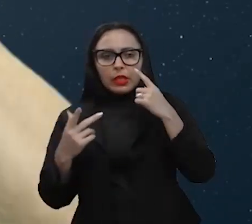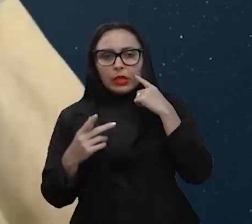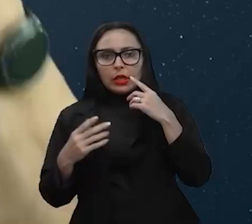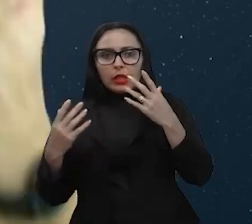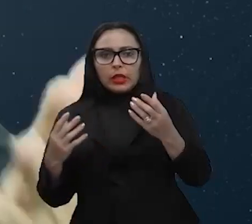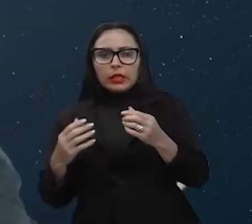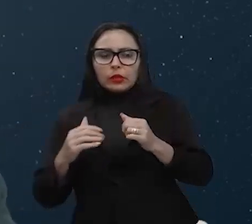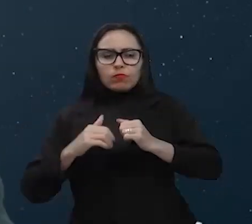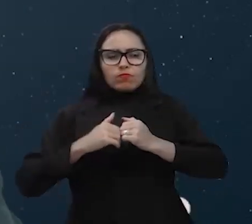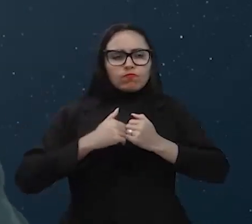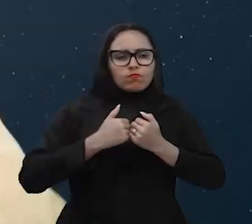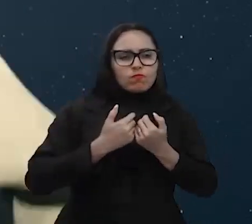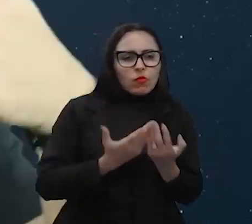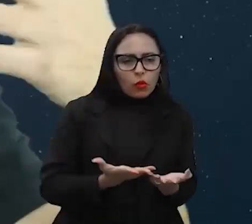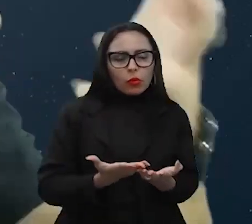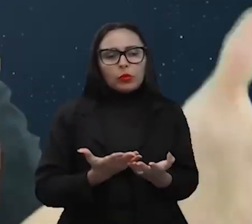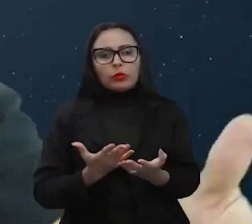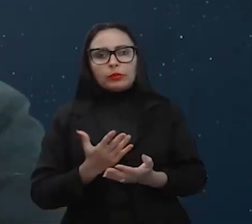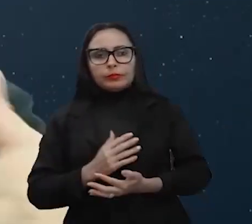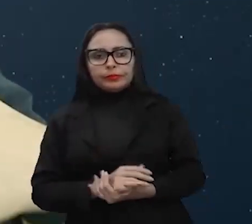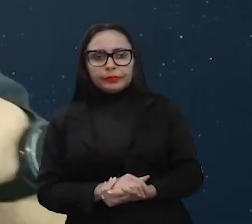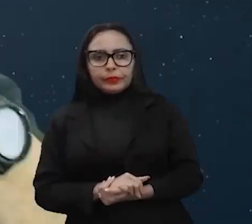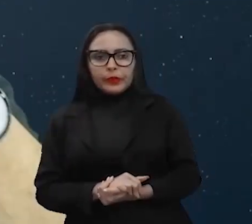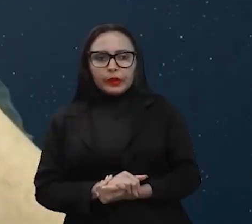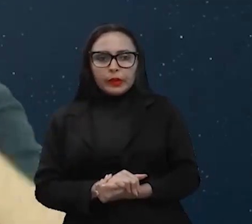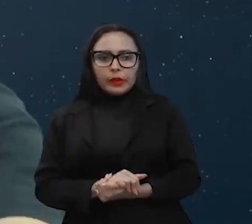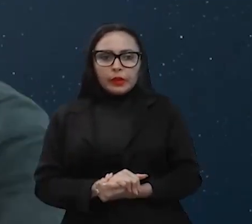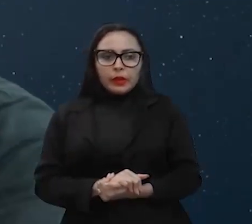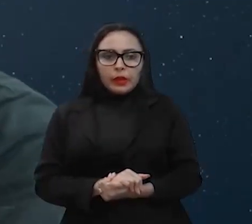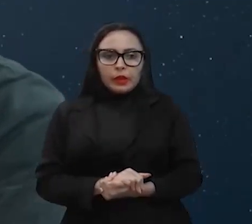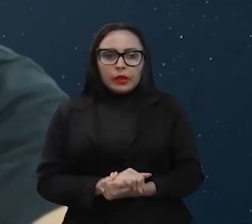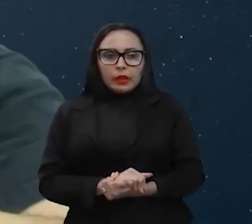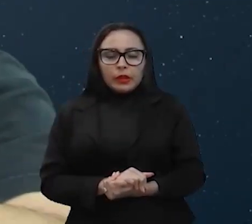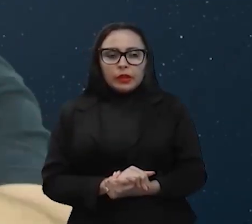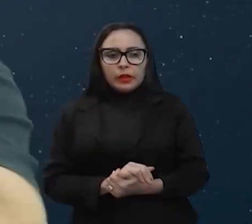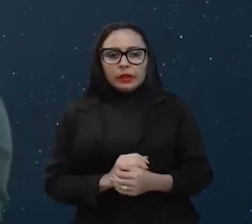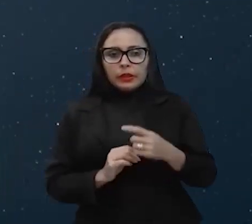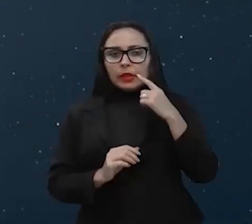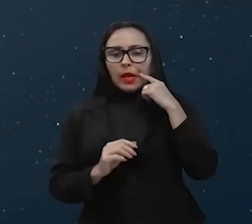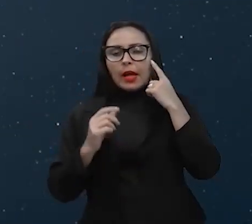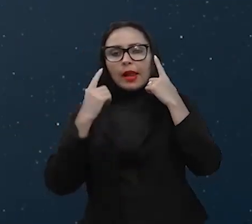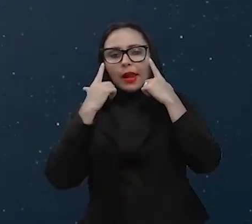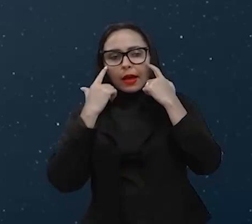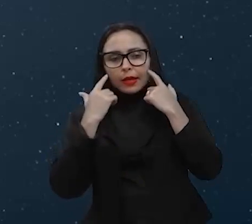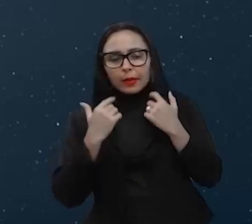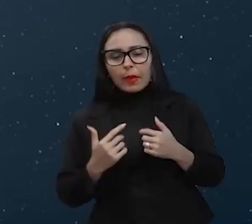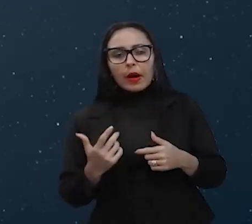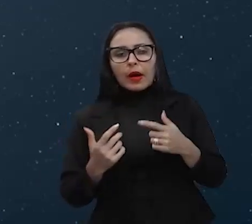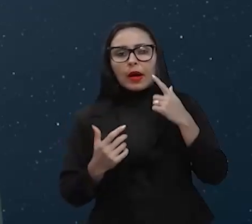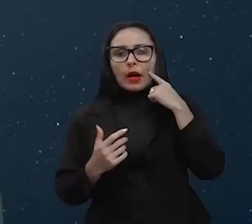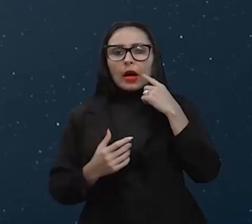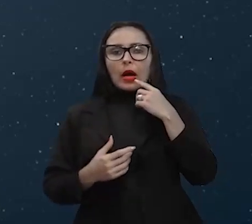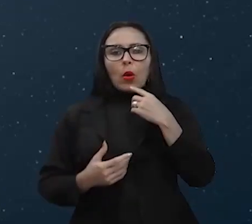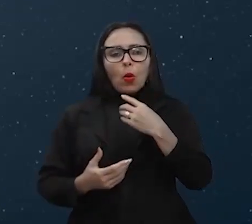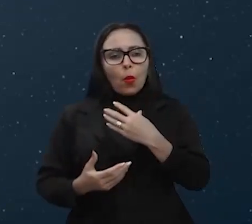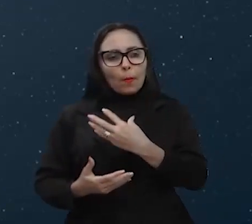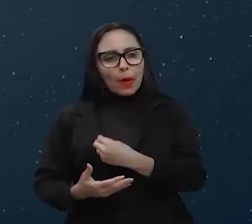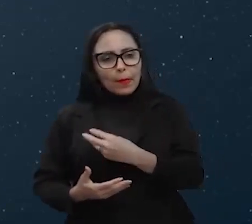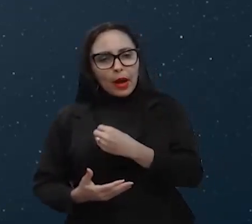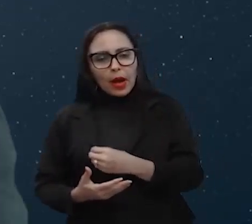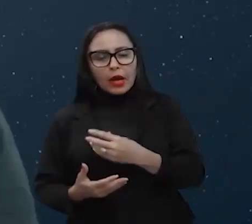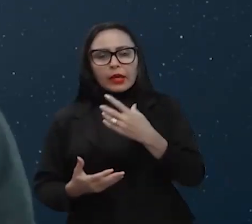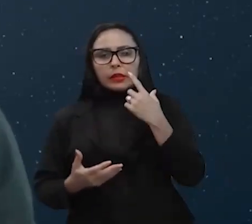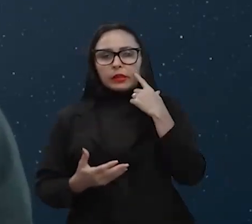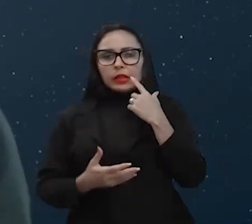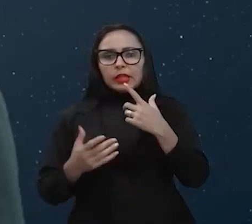glândula sai do corpo. Sudorípara, lacrimal, mamária. A secreção que ela produz sai